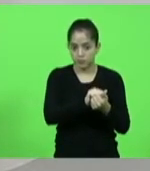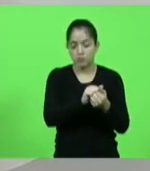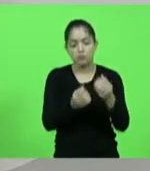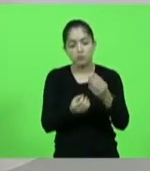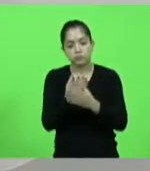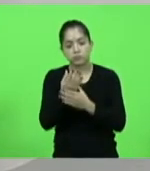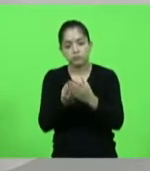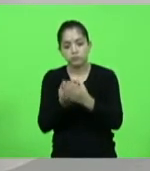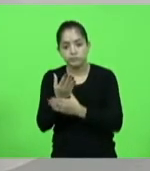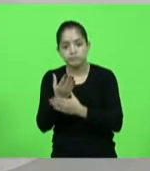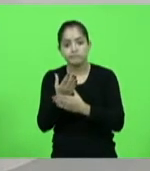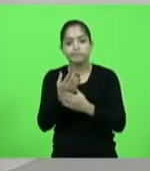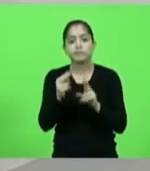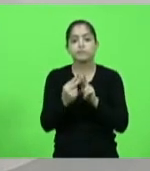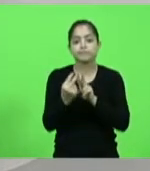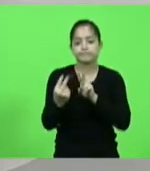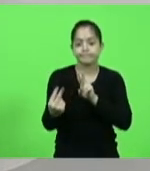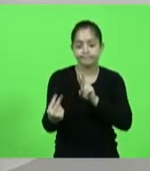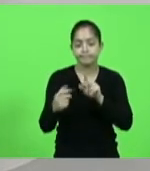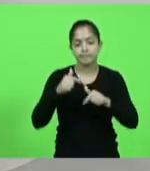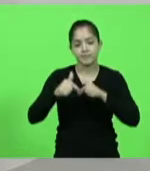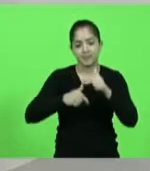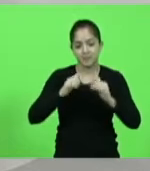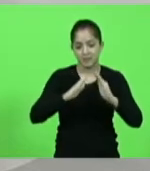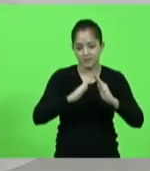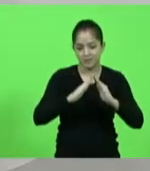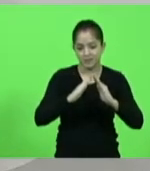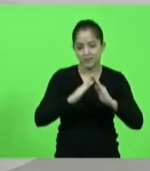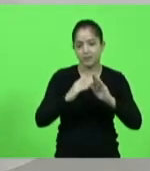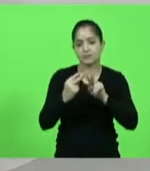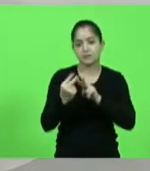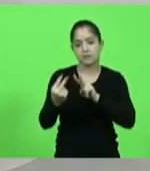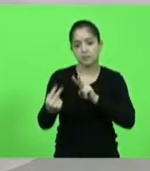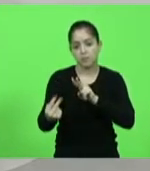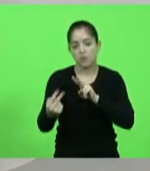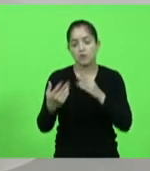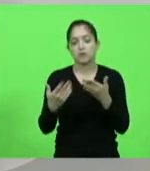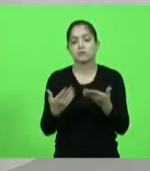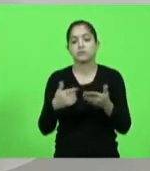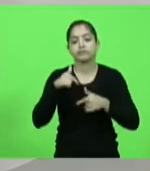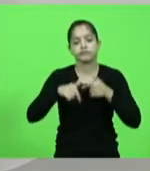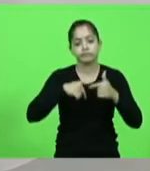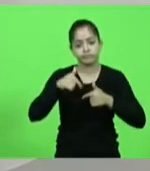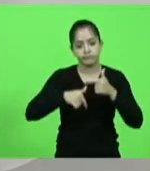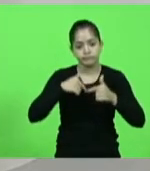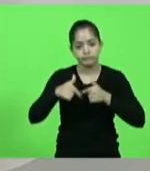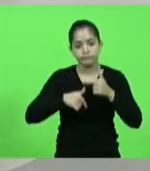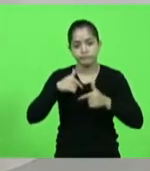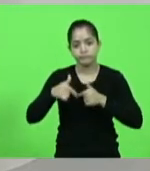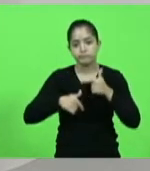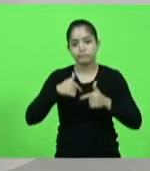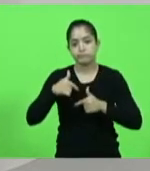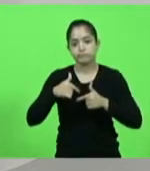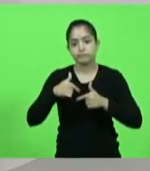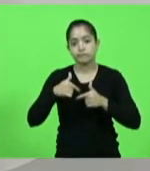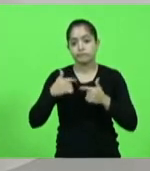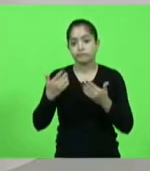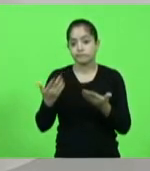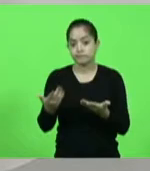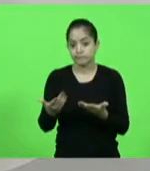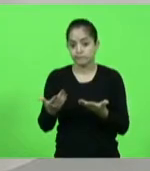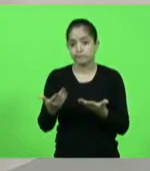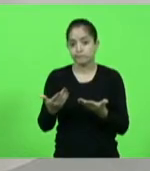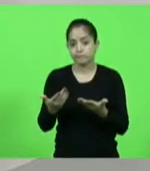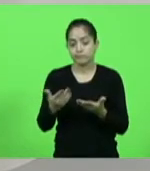condições para o trabalho remoto, como muito dos serviços públicos. Ocorre, no entanto, que no arrefecimento da